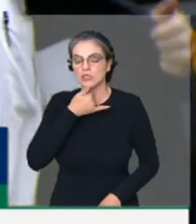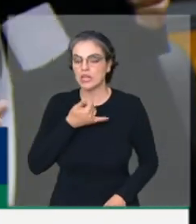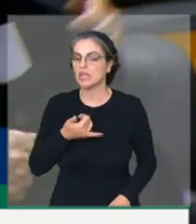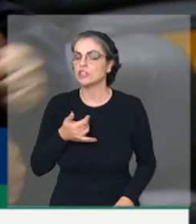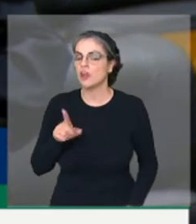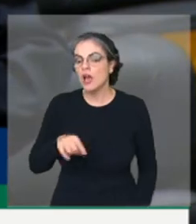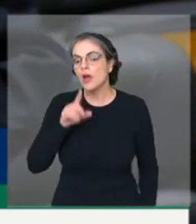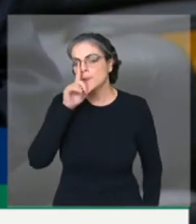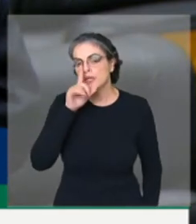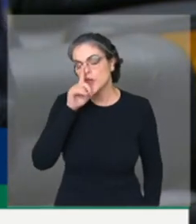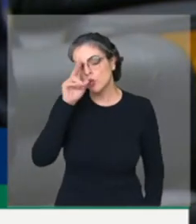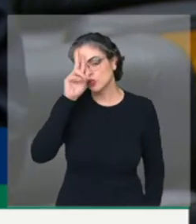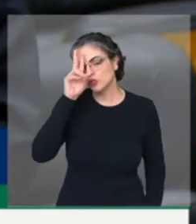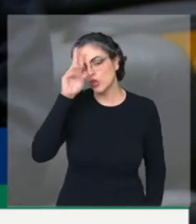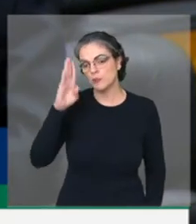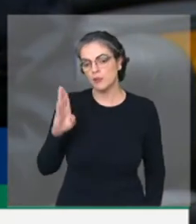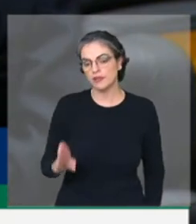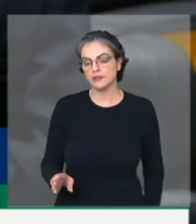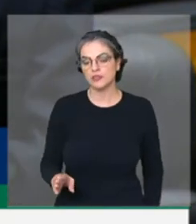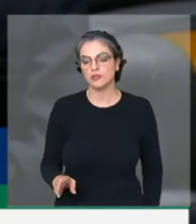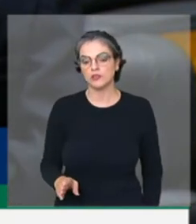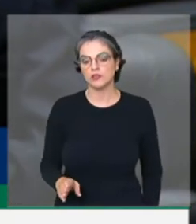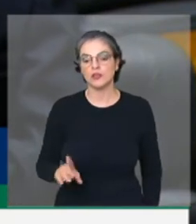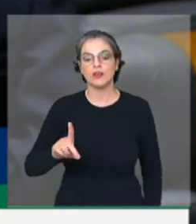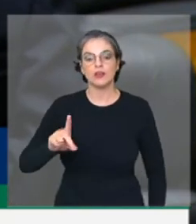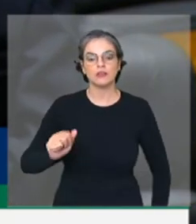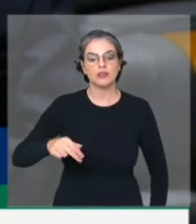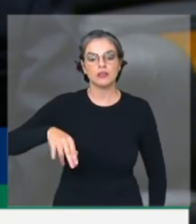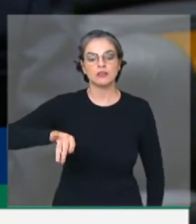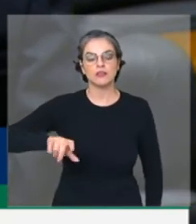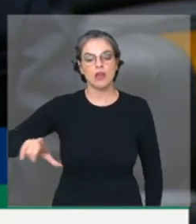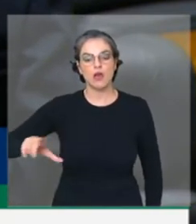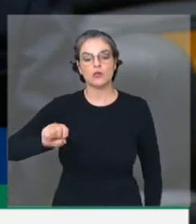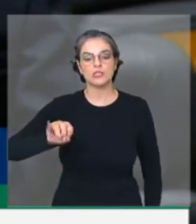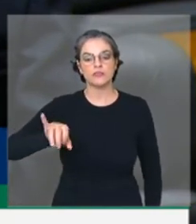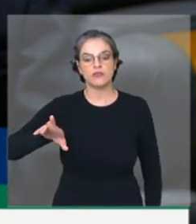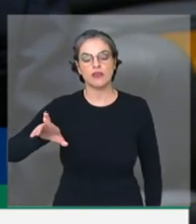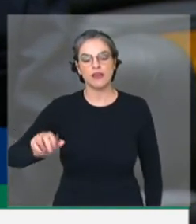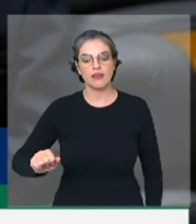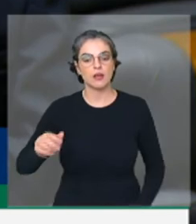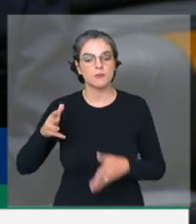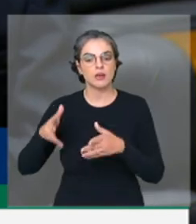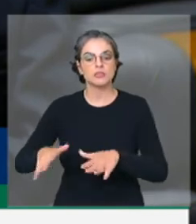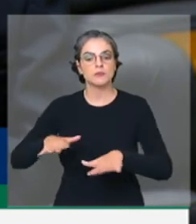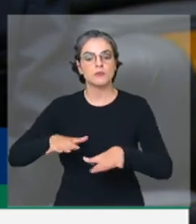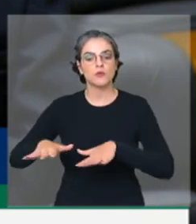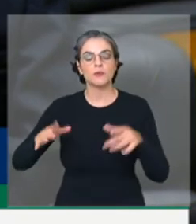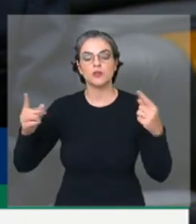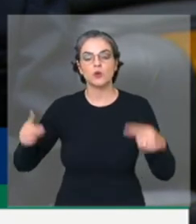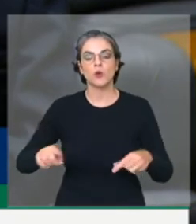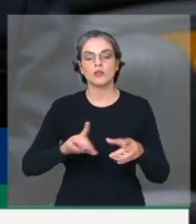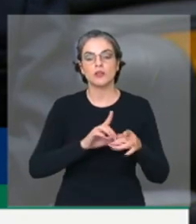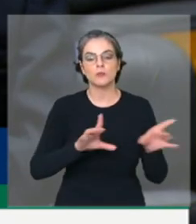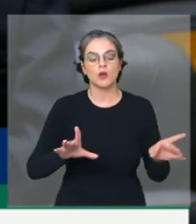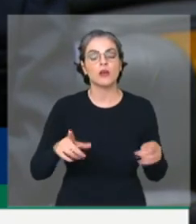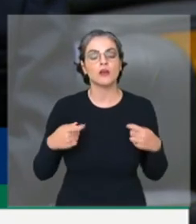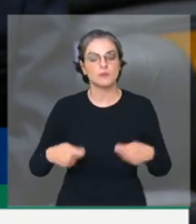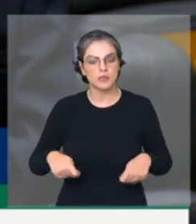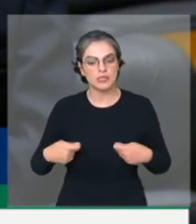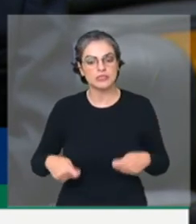perigosos da história brasileira. Daniel Silveira faz parte de um movimento antidemocrático que precisa